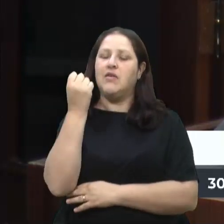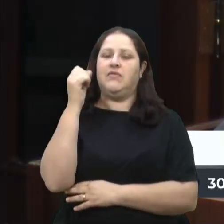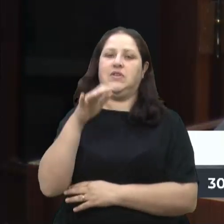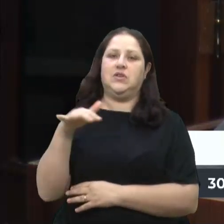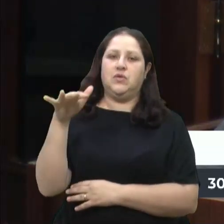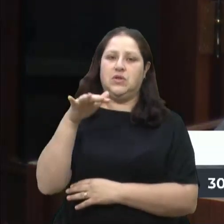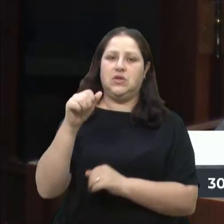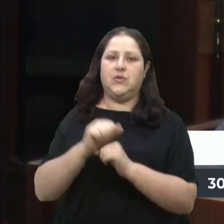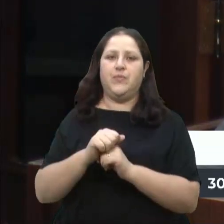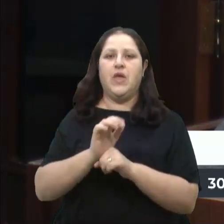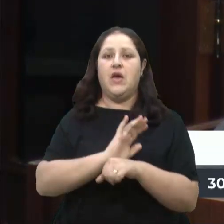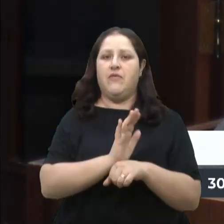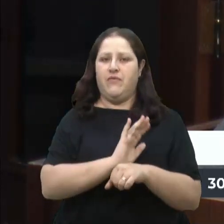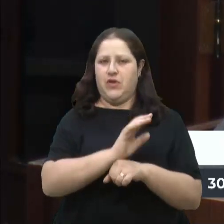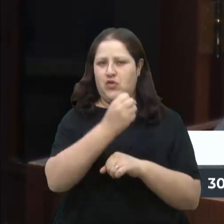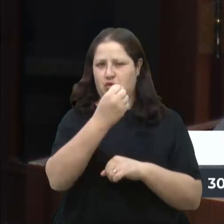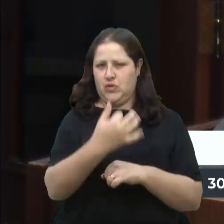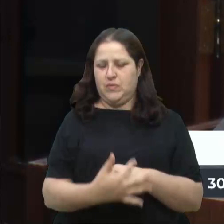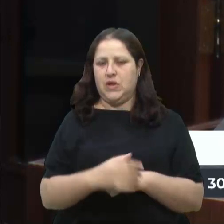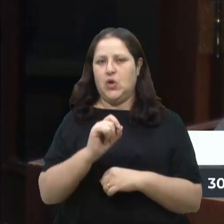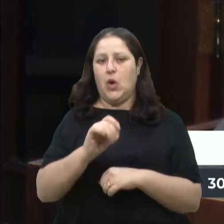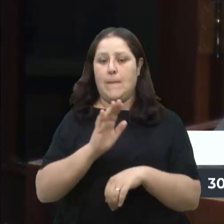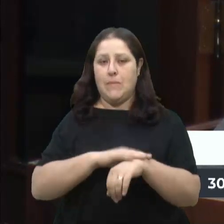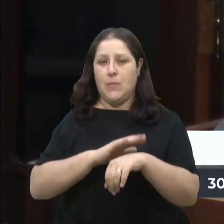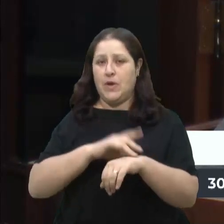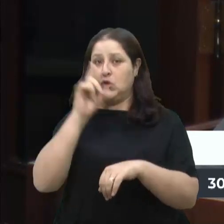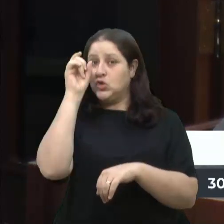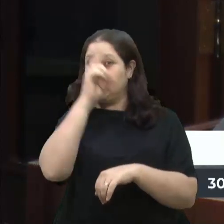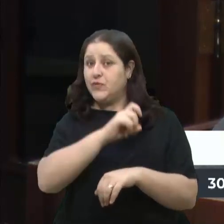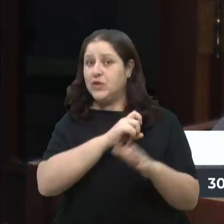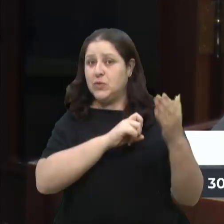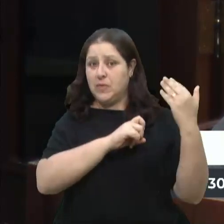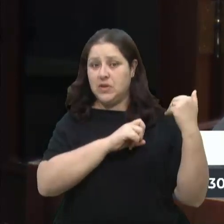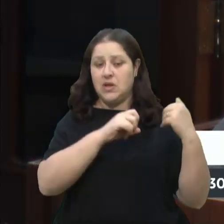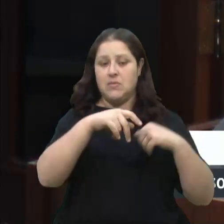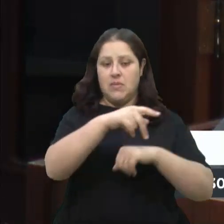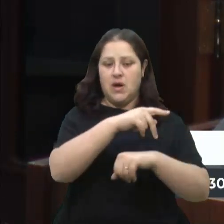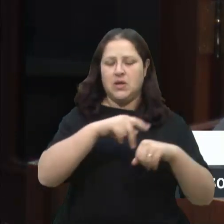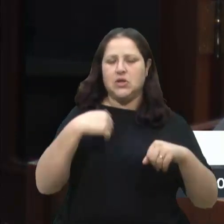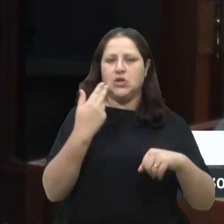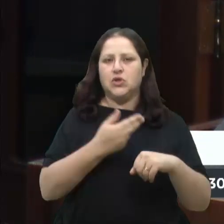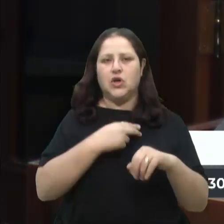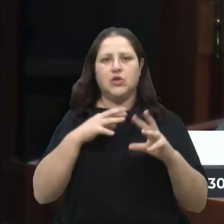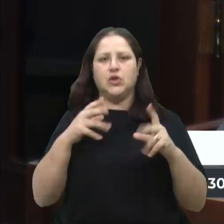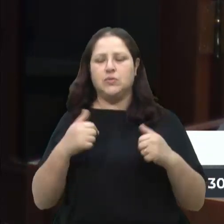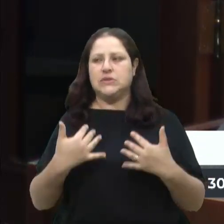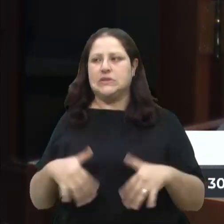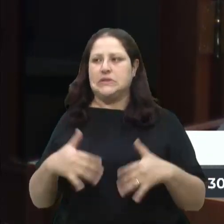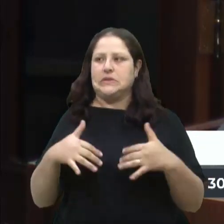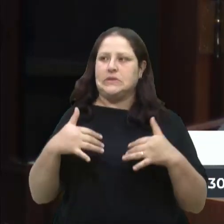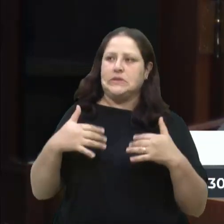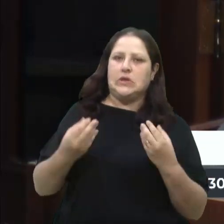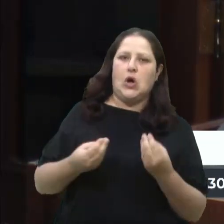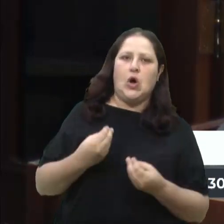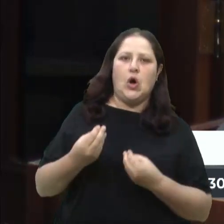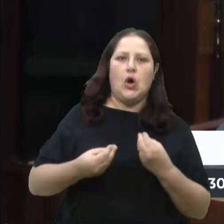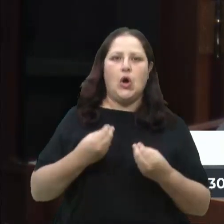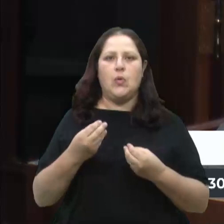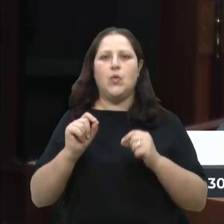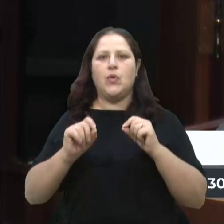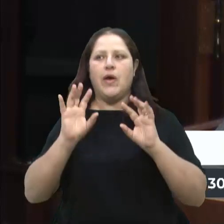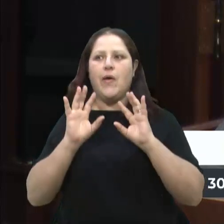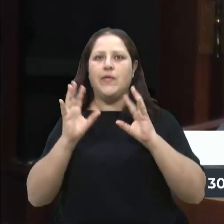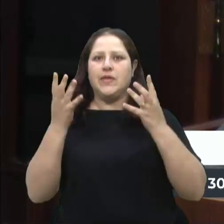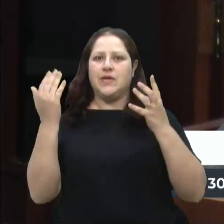né, que no momento mais difícil desse país, no momento que todos nós estávamos apavorados e não sabíamos o que iria